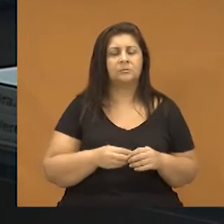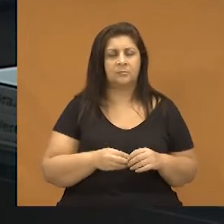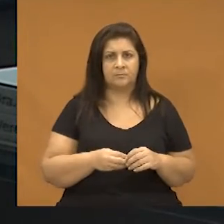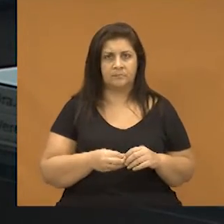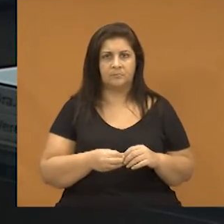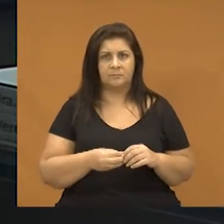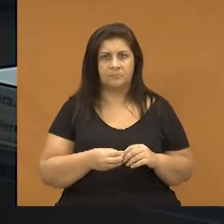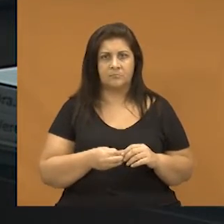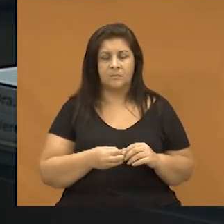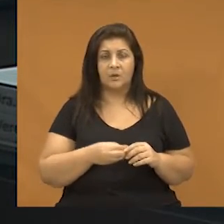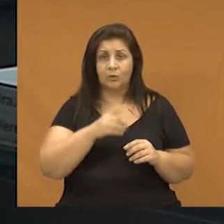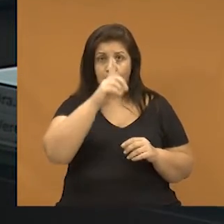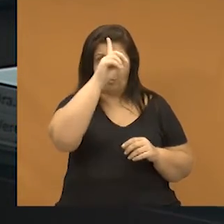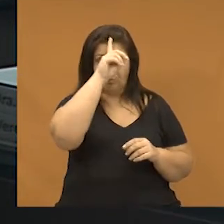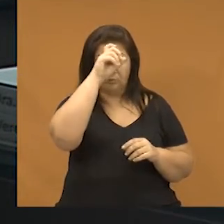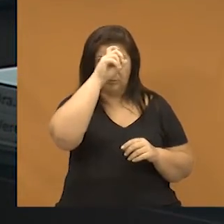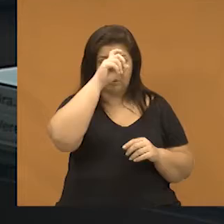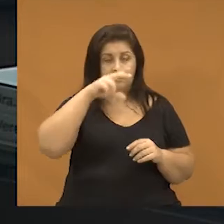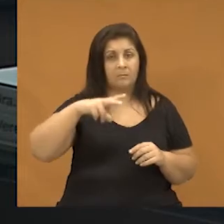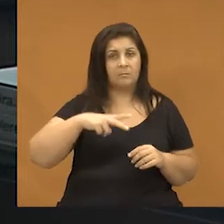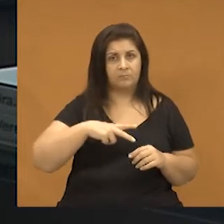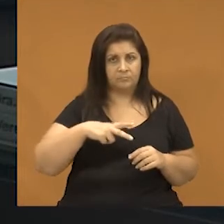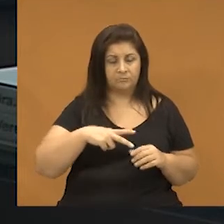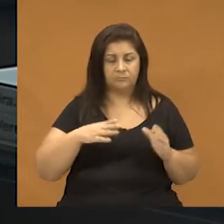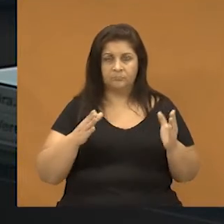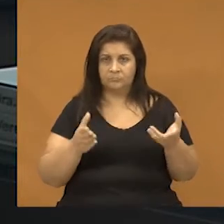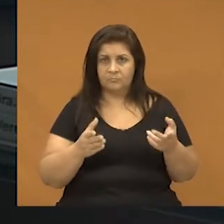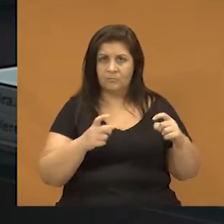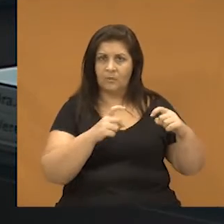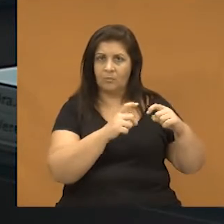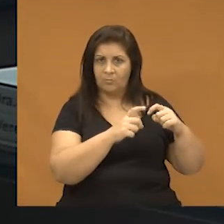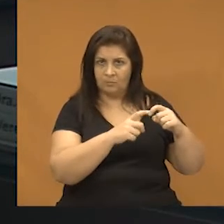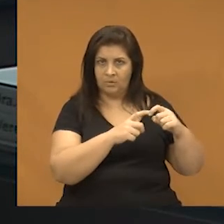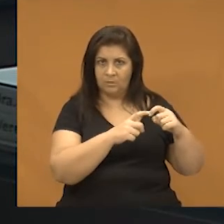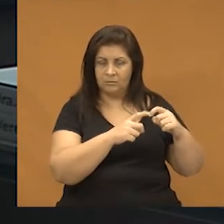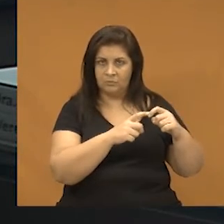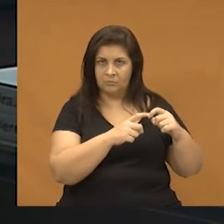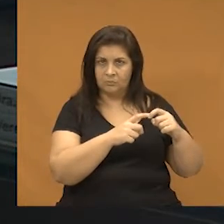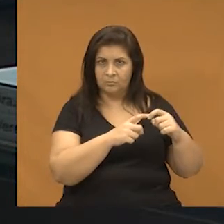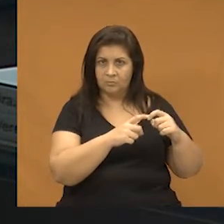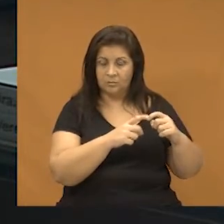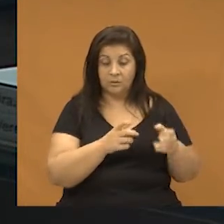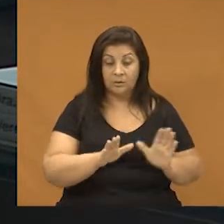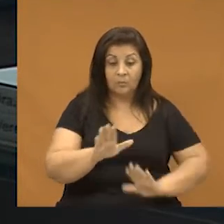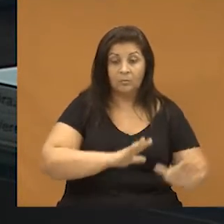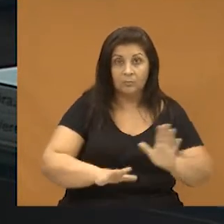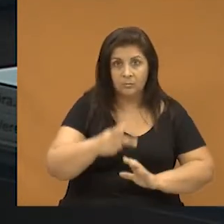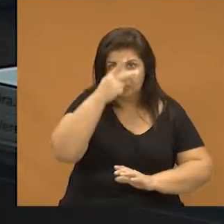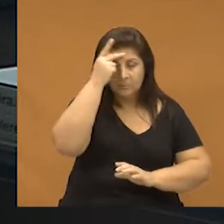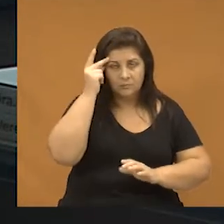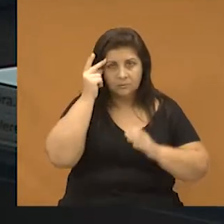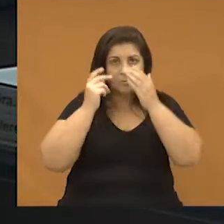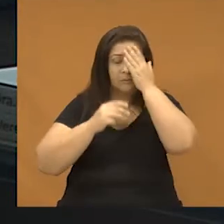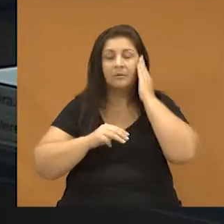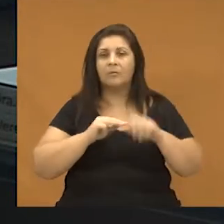um hospital privado, né? Aí o médico regulador que atendeu na urgência, ele conversou com a